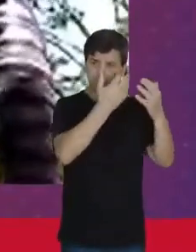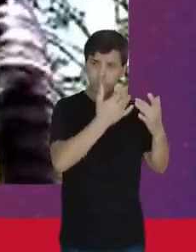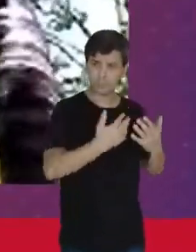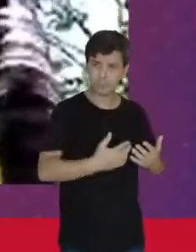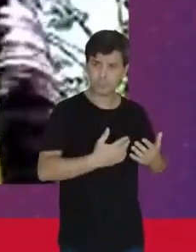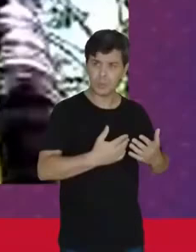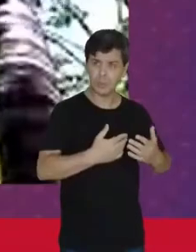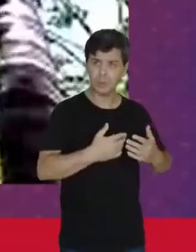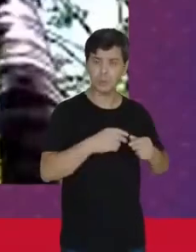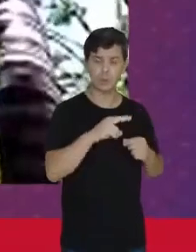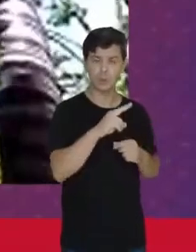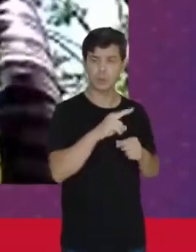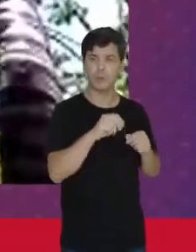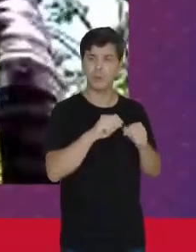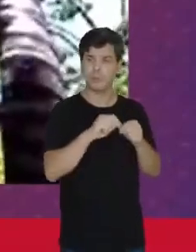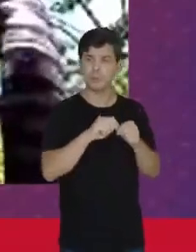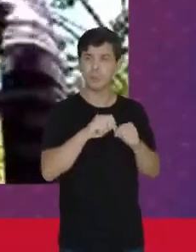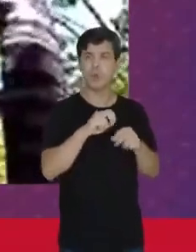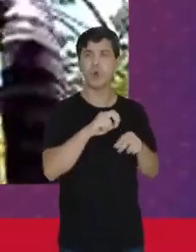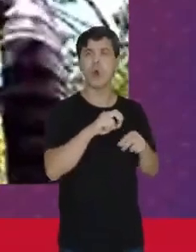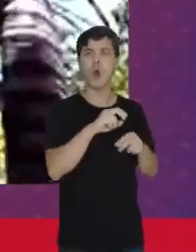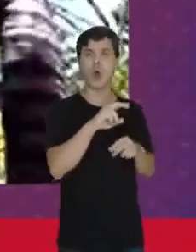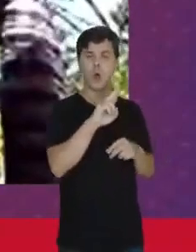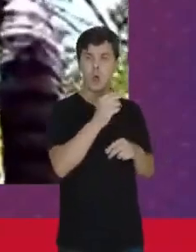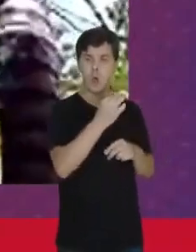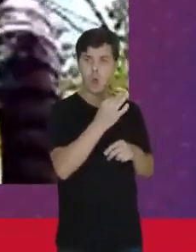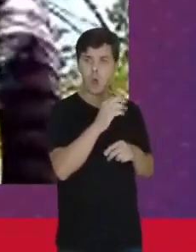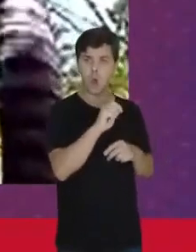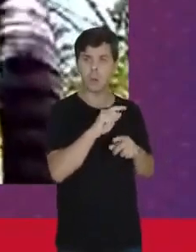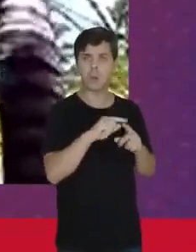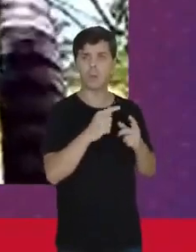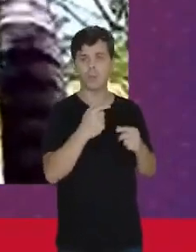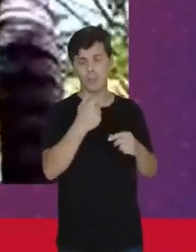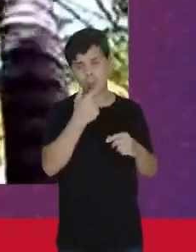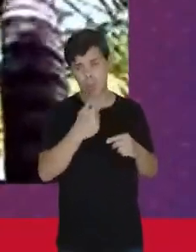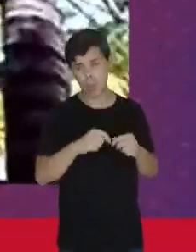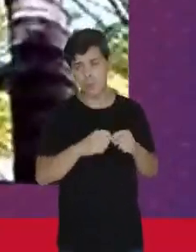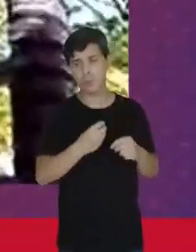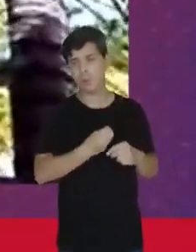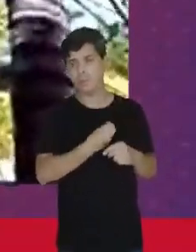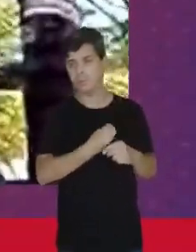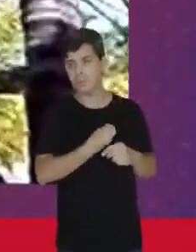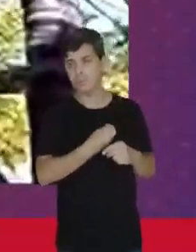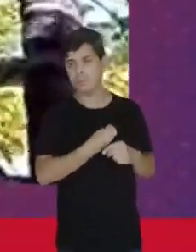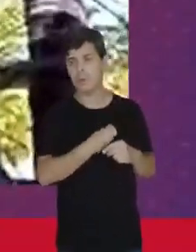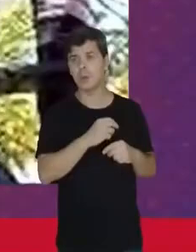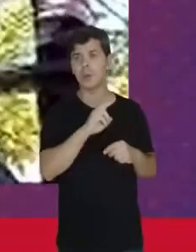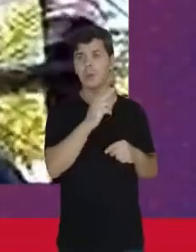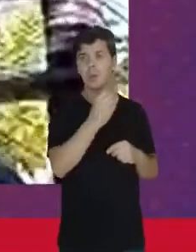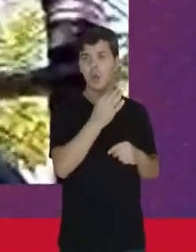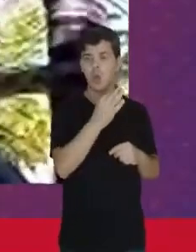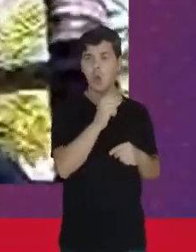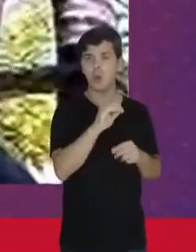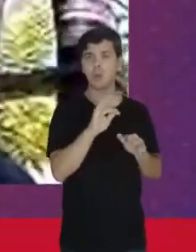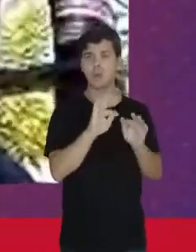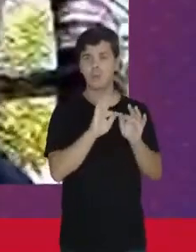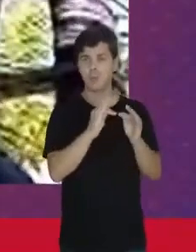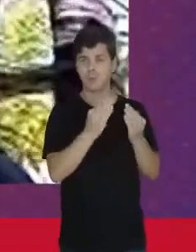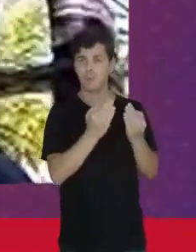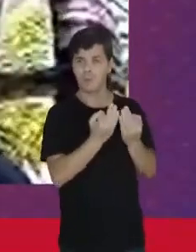eu mexia com a horta, que eu não queria que ninguém prejudicasse eu, que eu vivia era da horta. A minha família